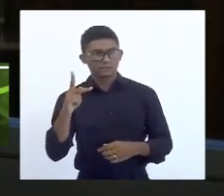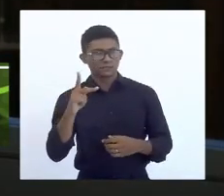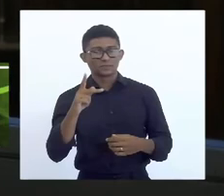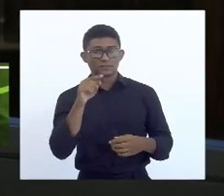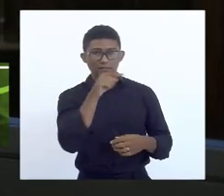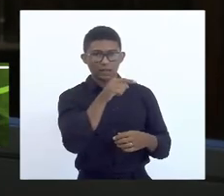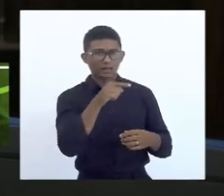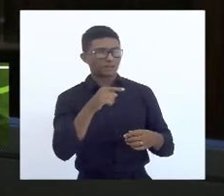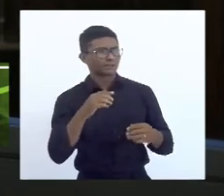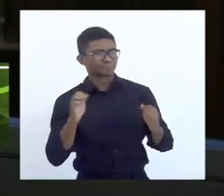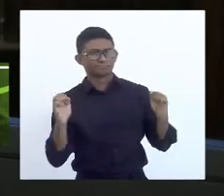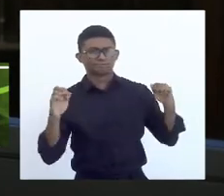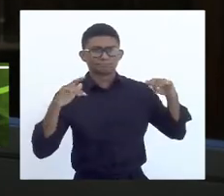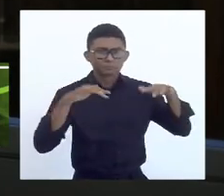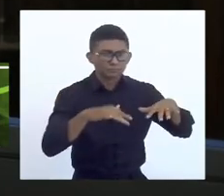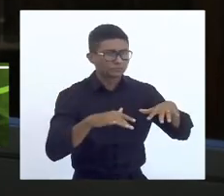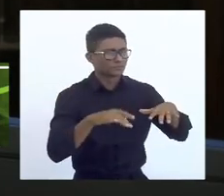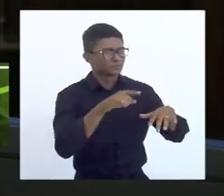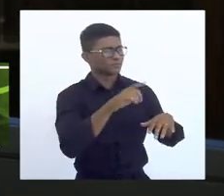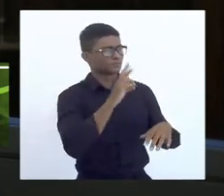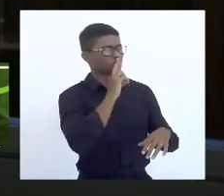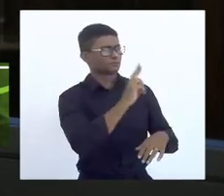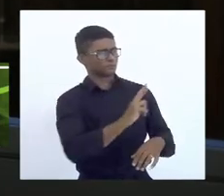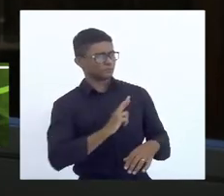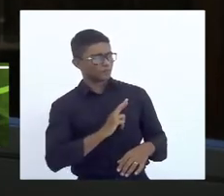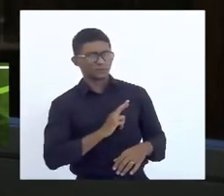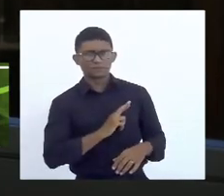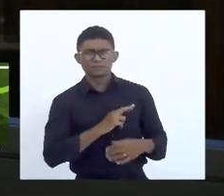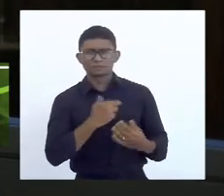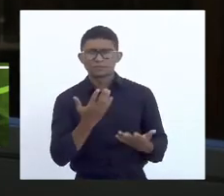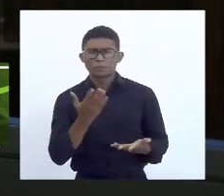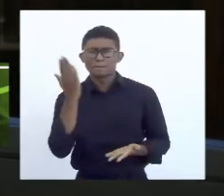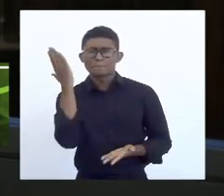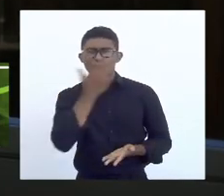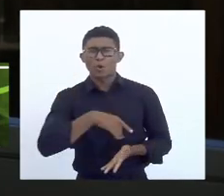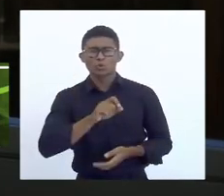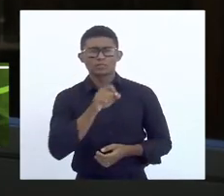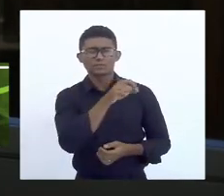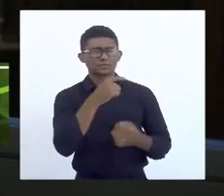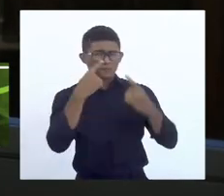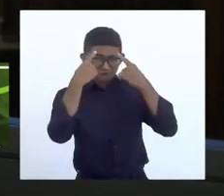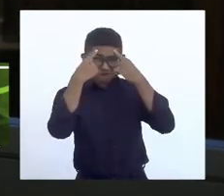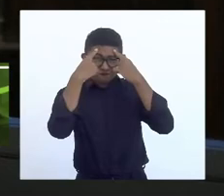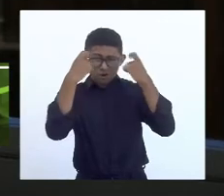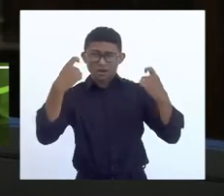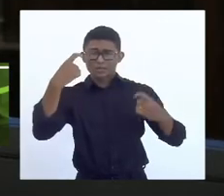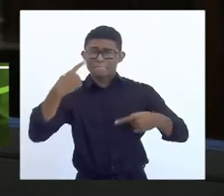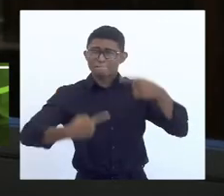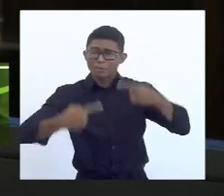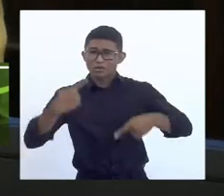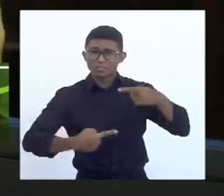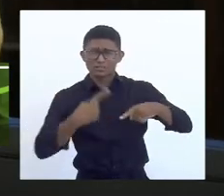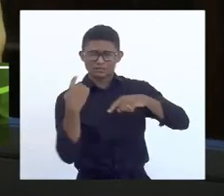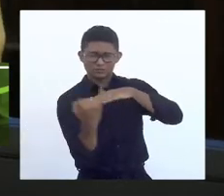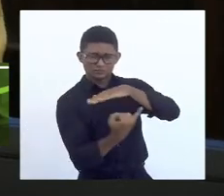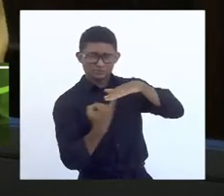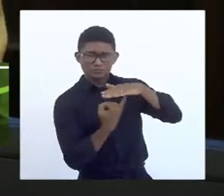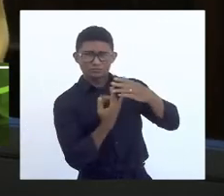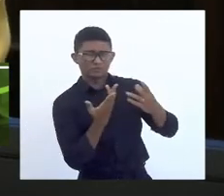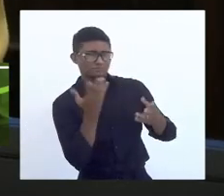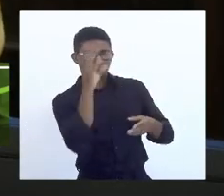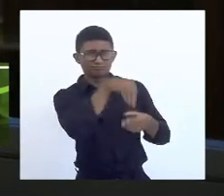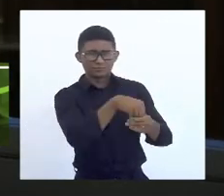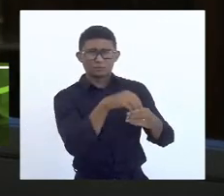resposta demonstra também uma outra violência política institucionalizada, que é a não resposta,